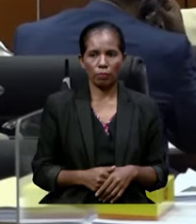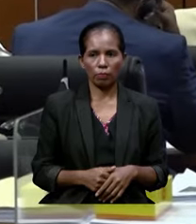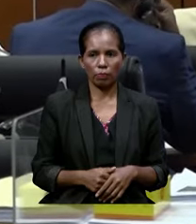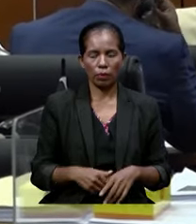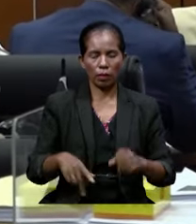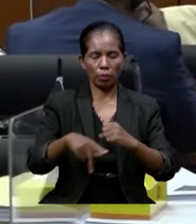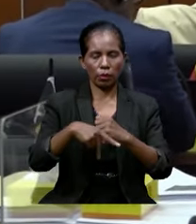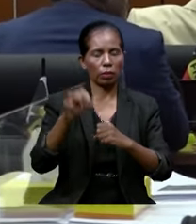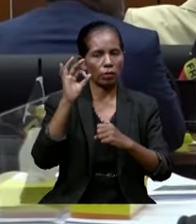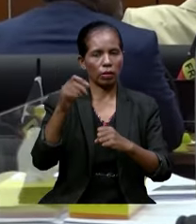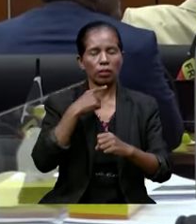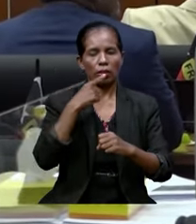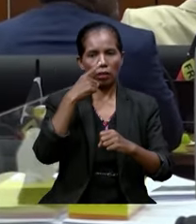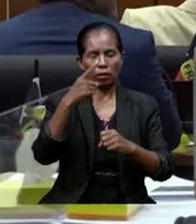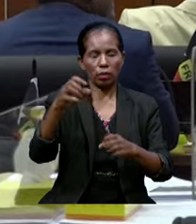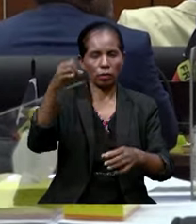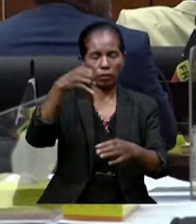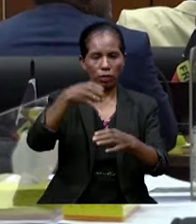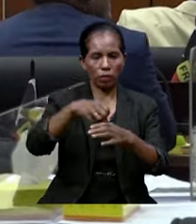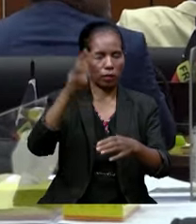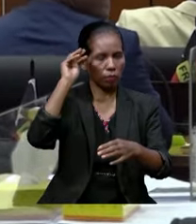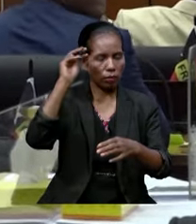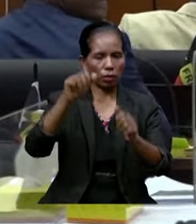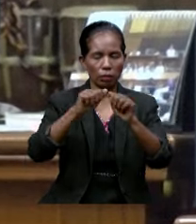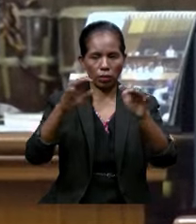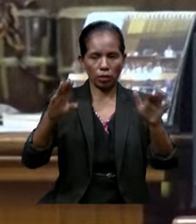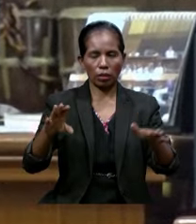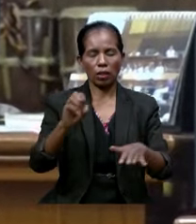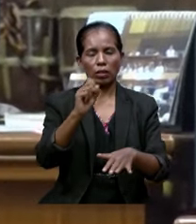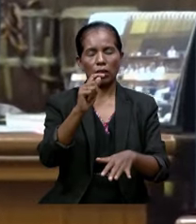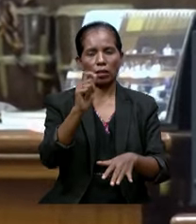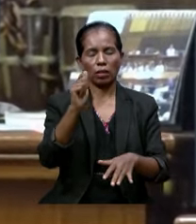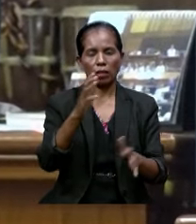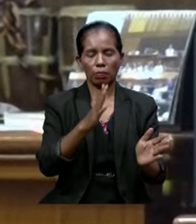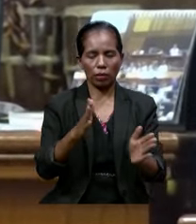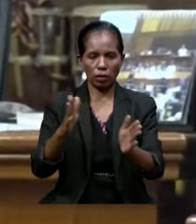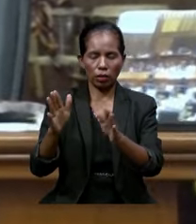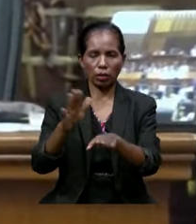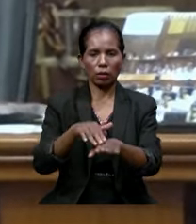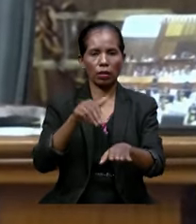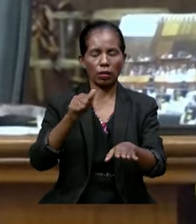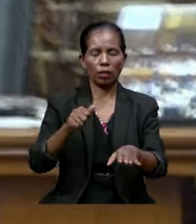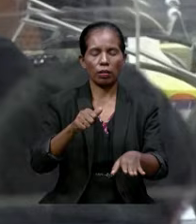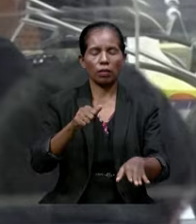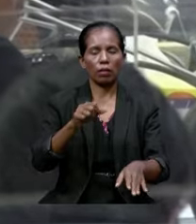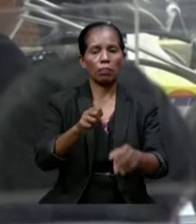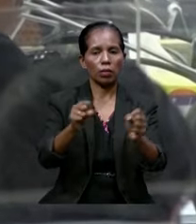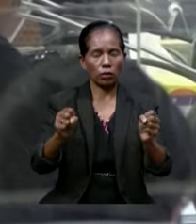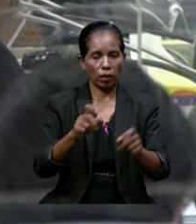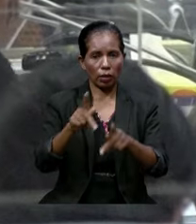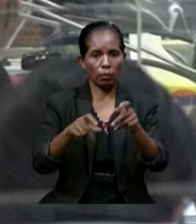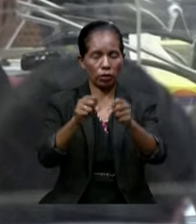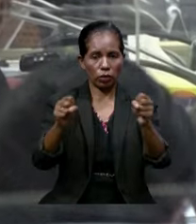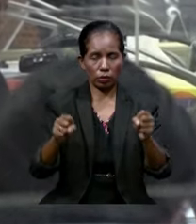Bancada Fretelin lamenta o envolvimento do Ministério da Administração Estatal Nien e o processo de recrutamento para o pessoal Suco. E a